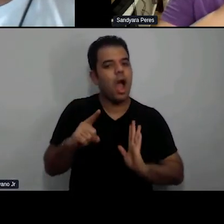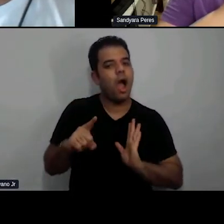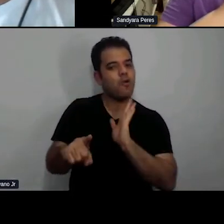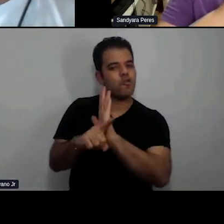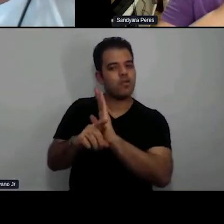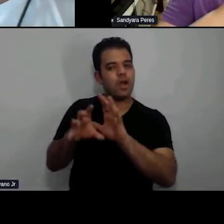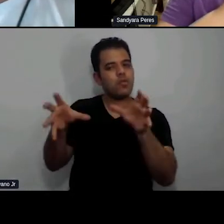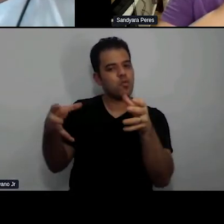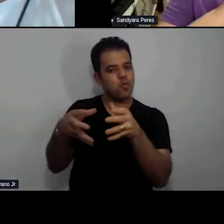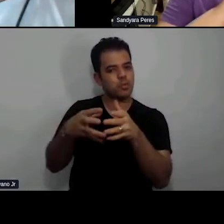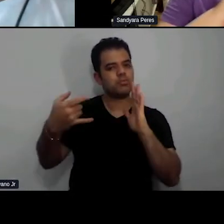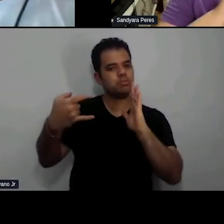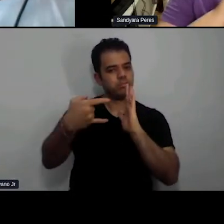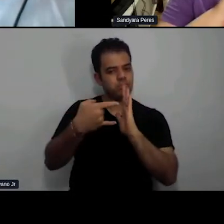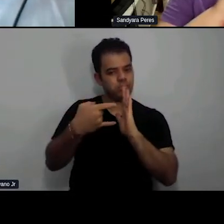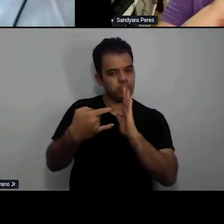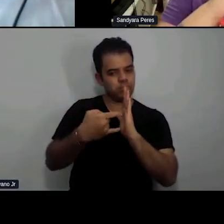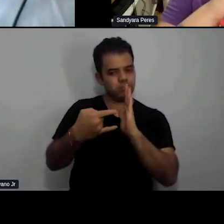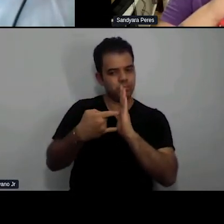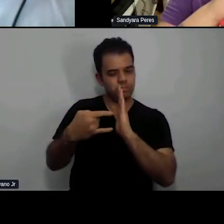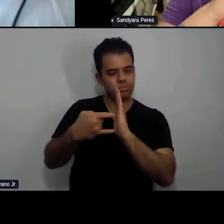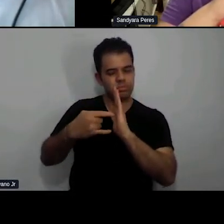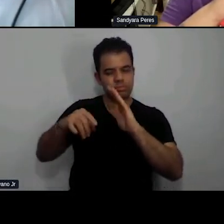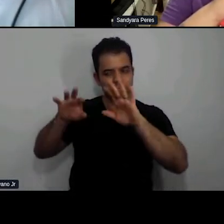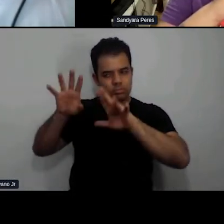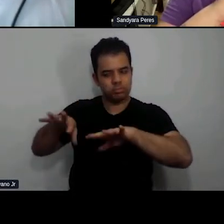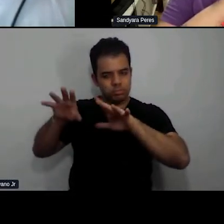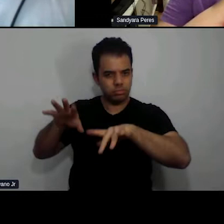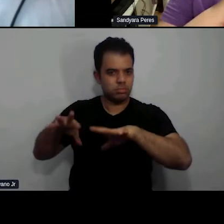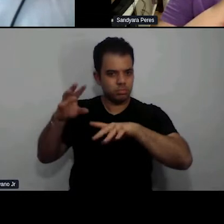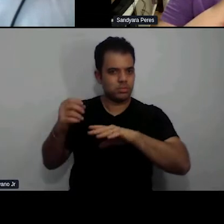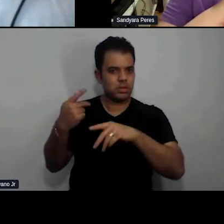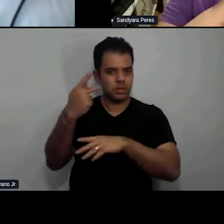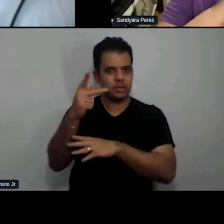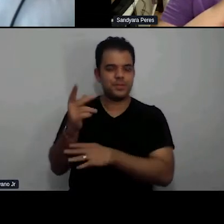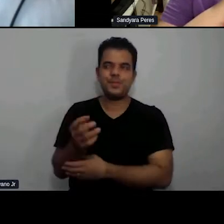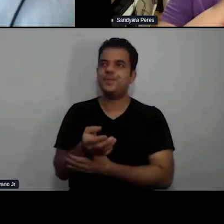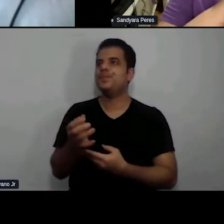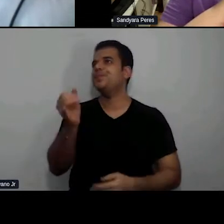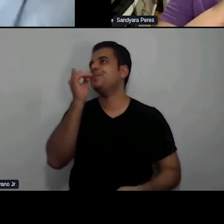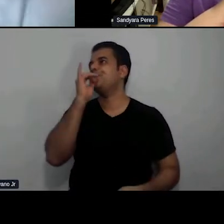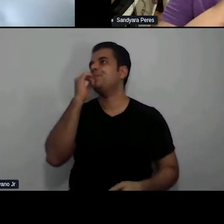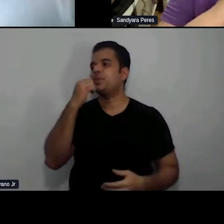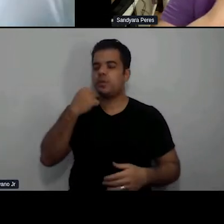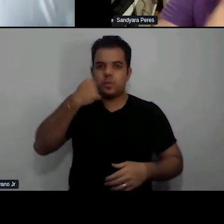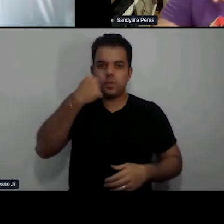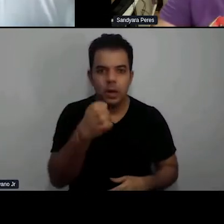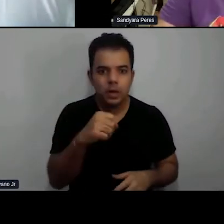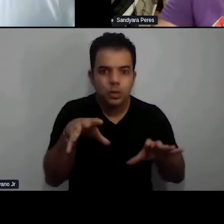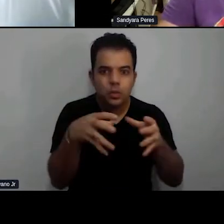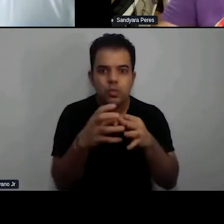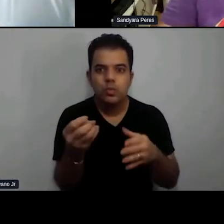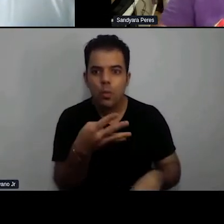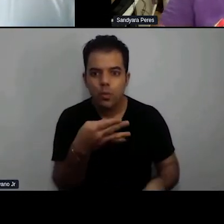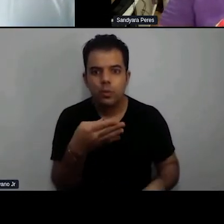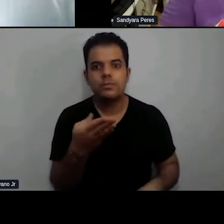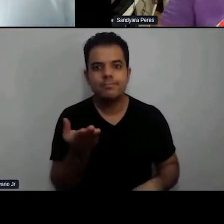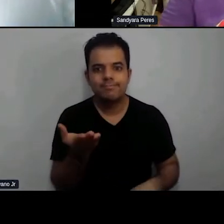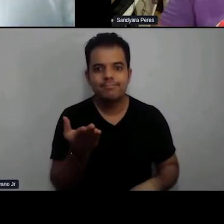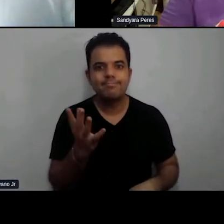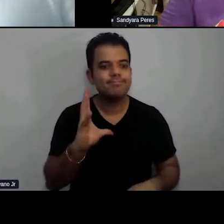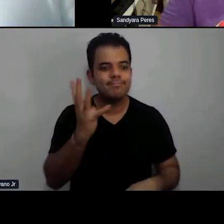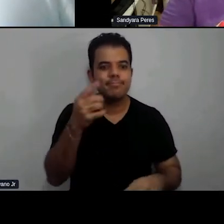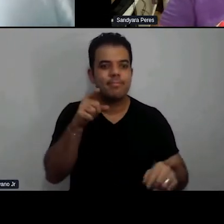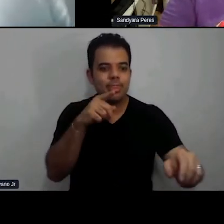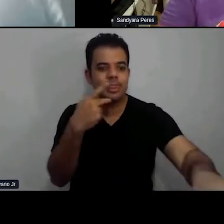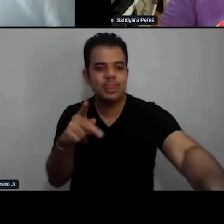né? Por exemplo, caímos num time novo, que a empresa tem